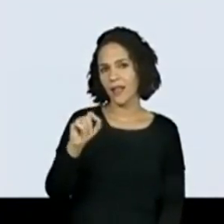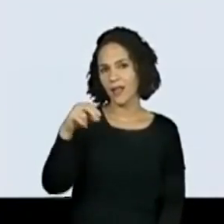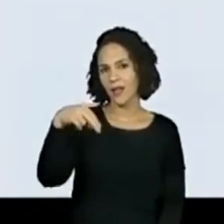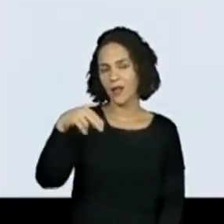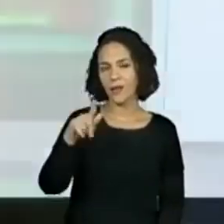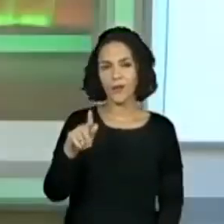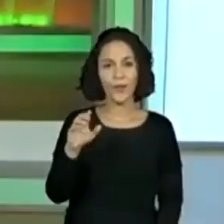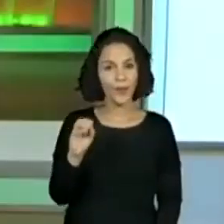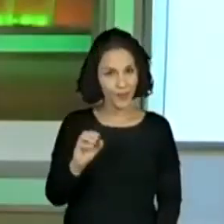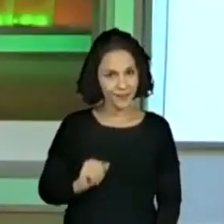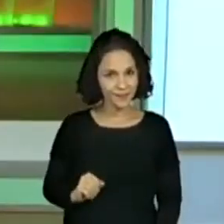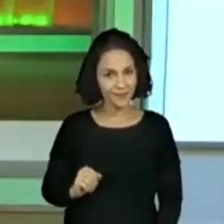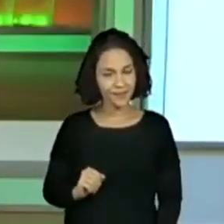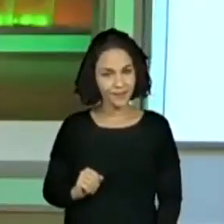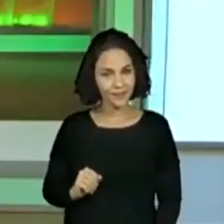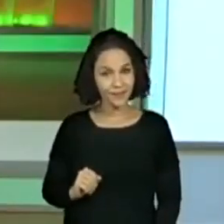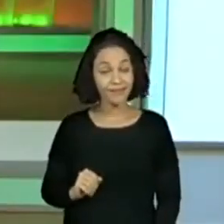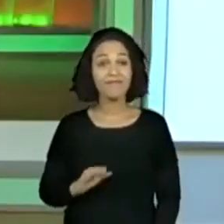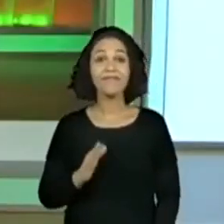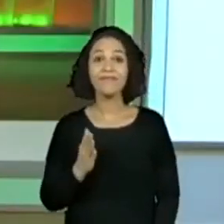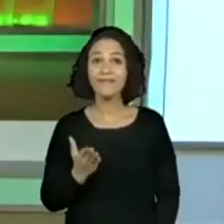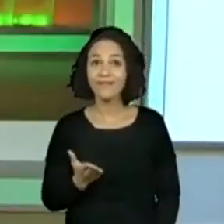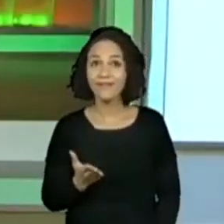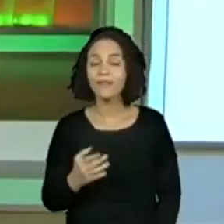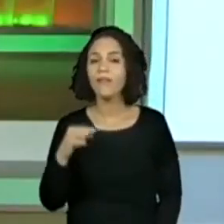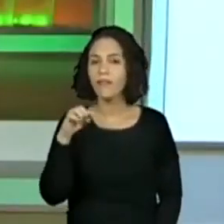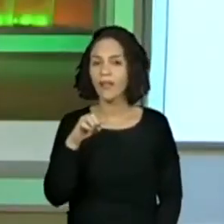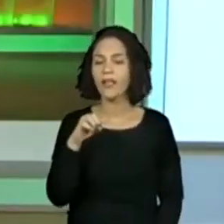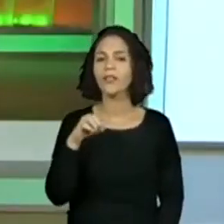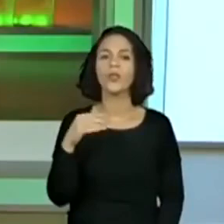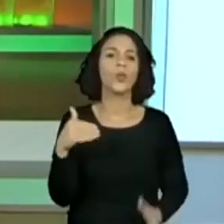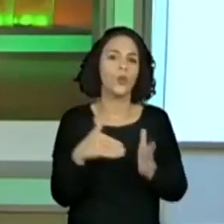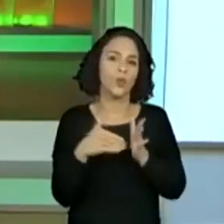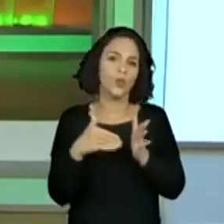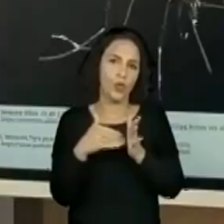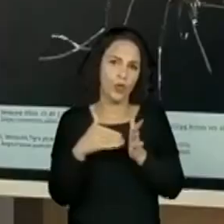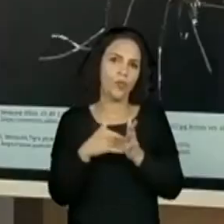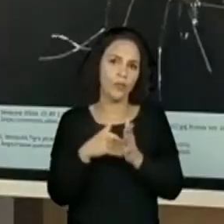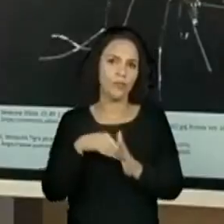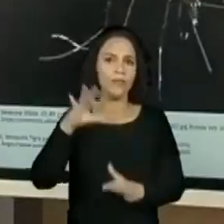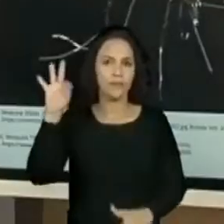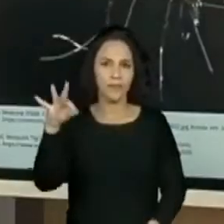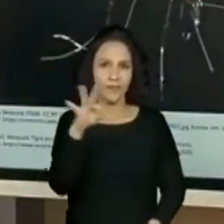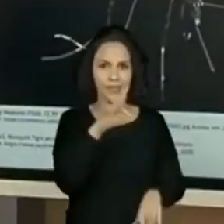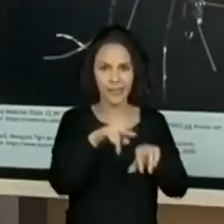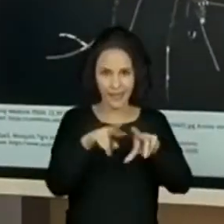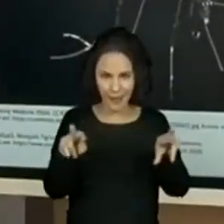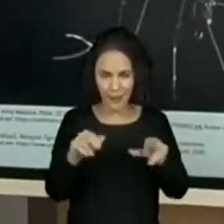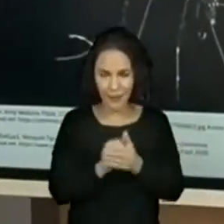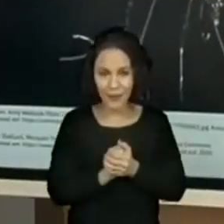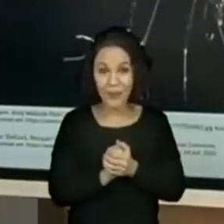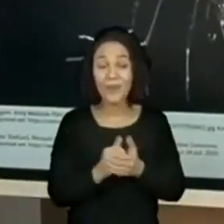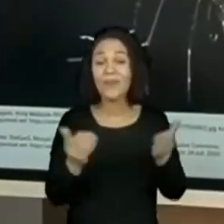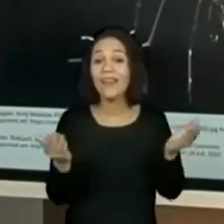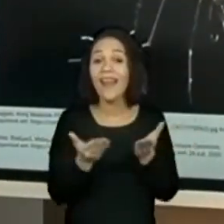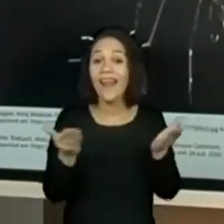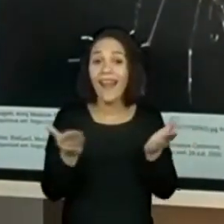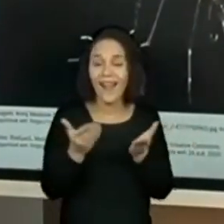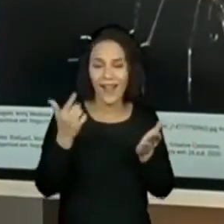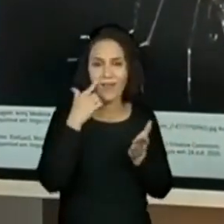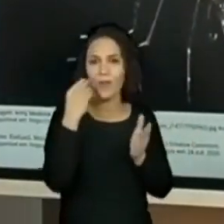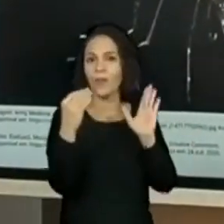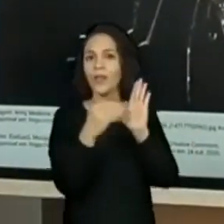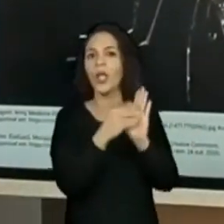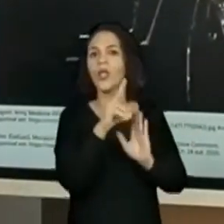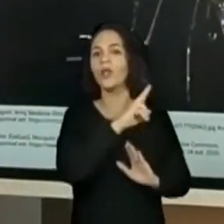Bom, esse foi o nosso último inseto. E nós vamos agora registrar o nome dele,